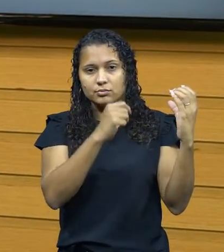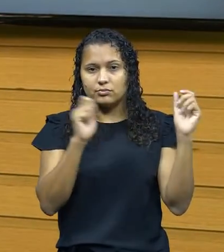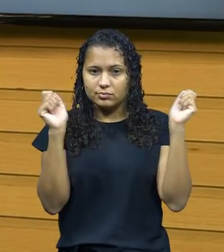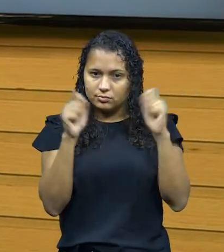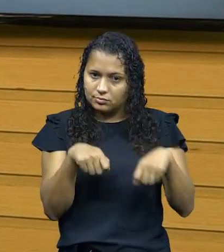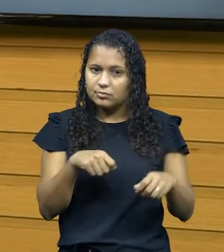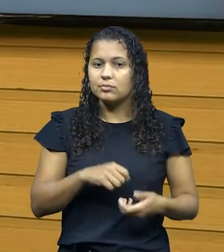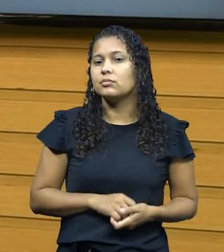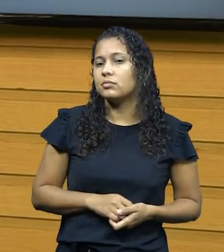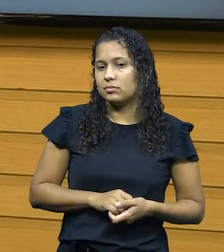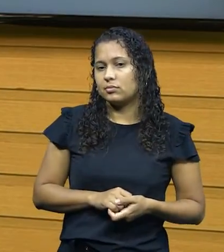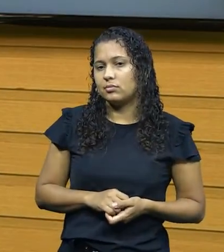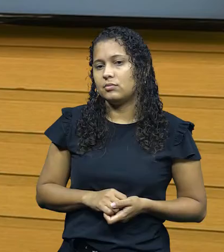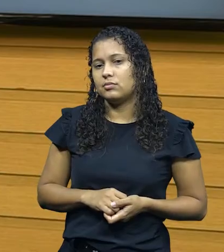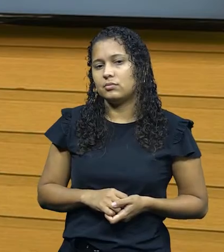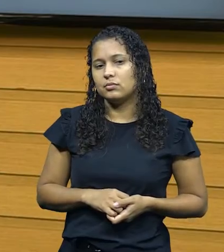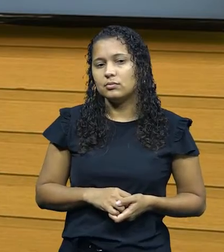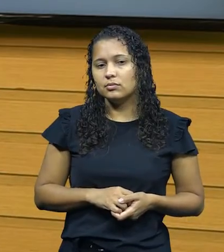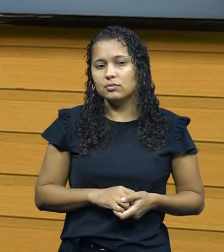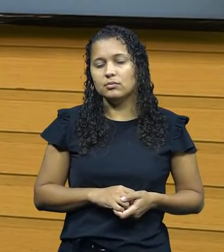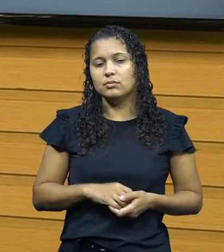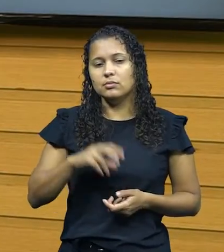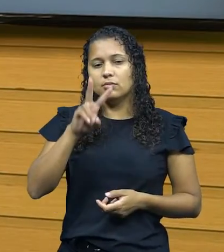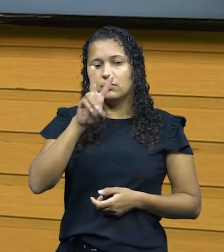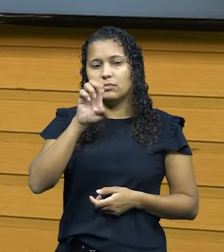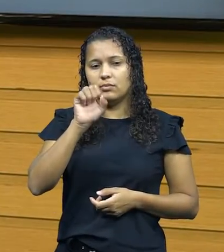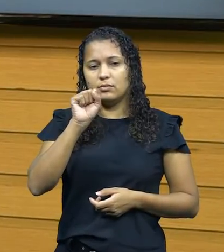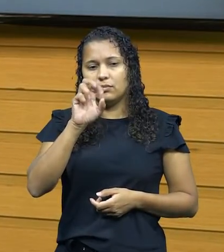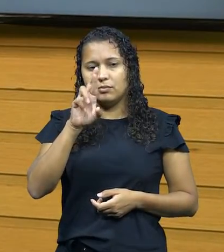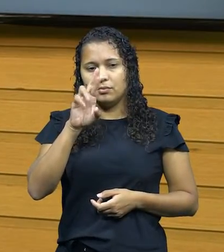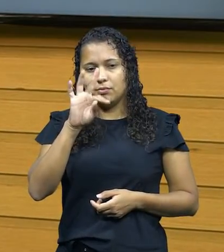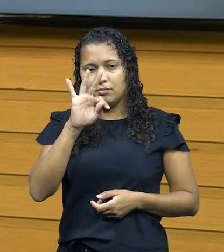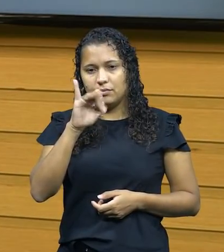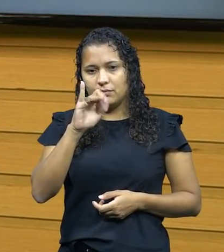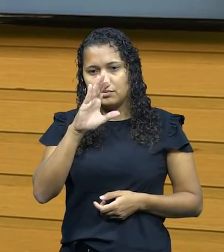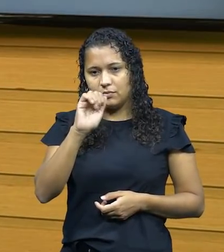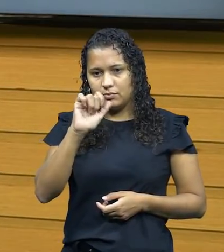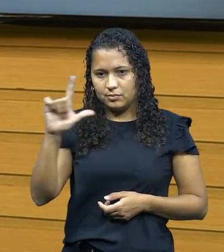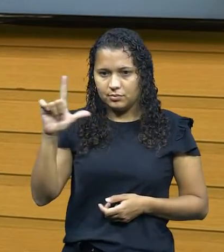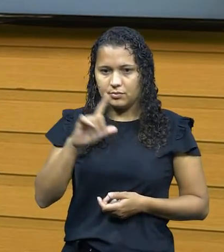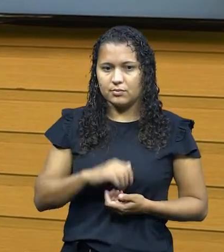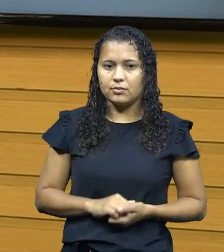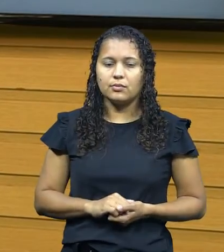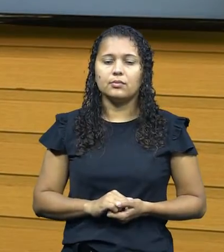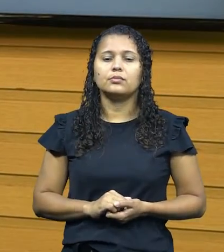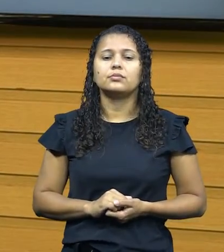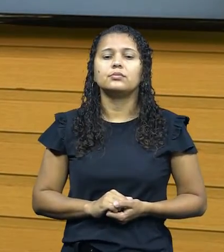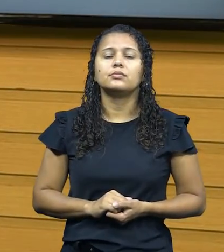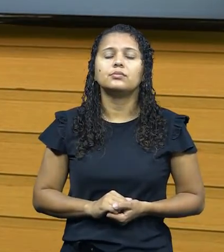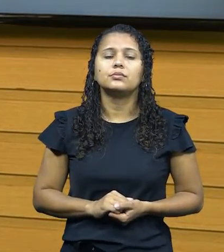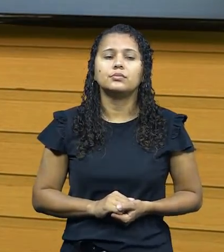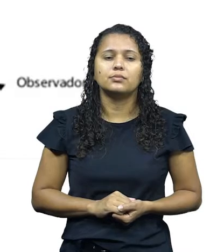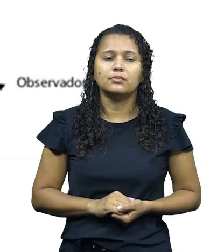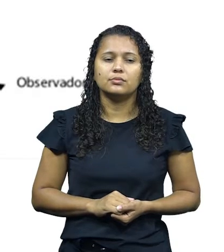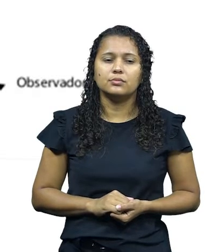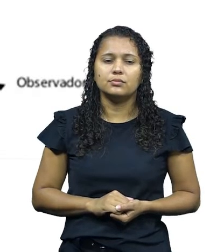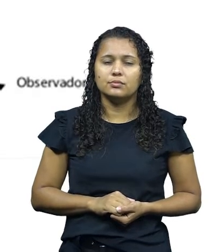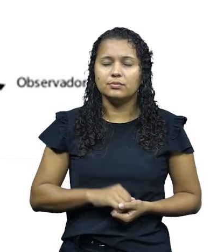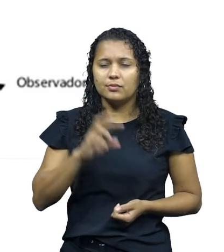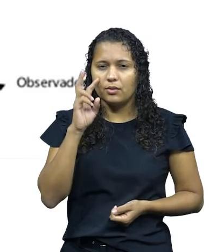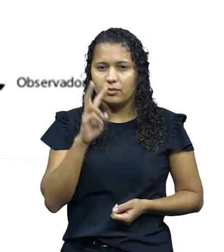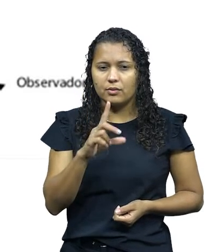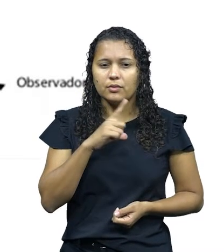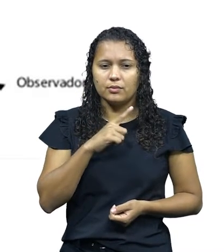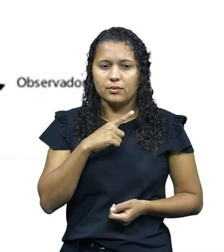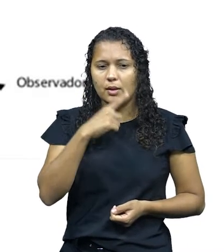de projeção. Então, ele faz a projeção no plano de projeção, no plano vertical. Ele faz a projeção no plano vertical. Então, como a